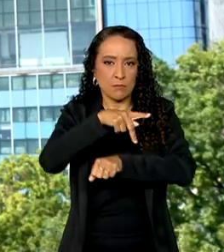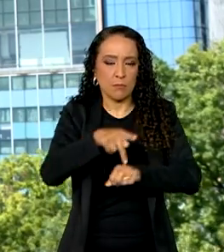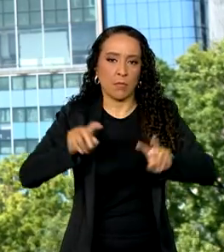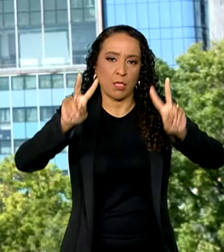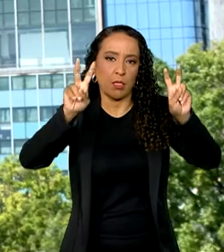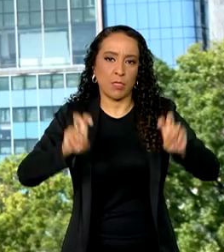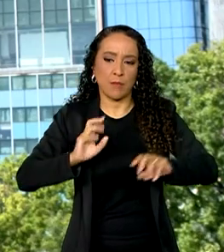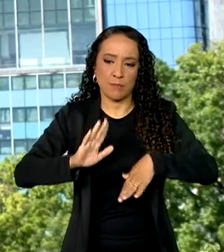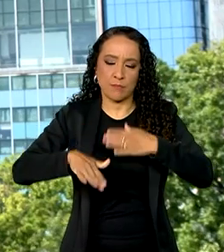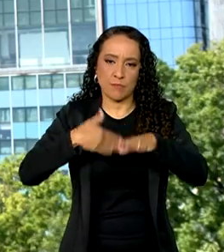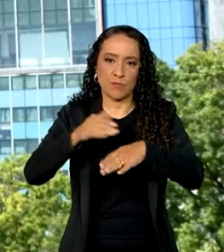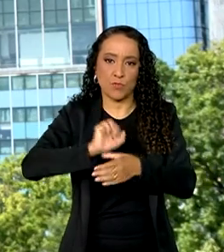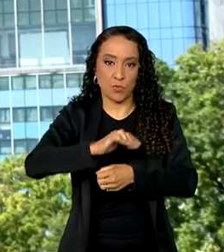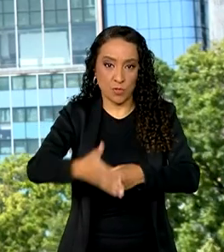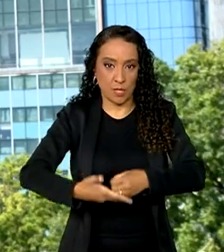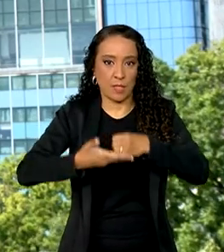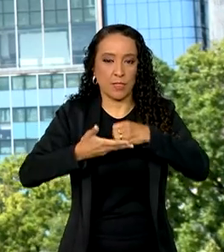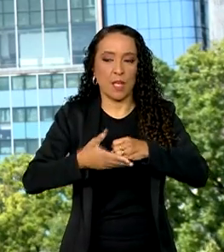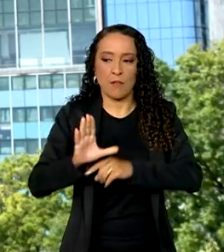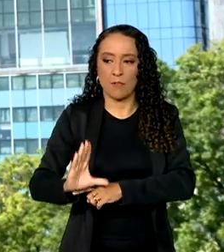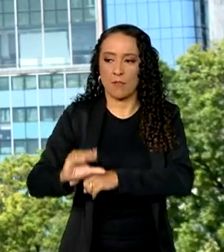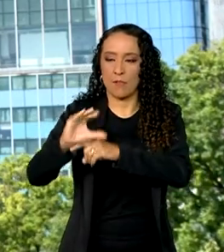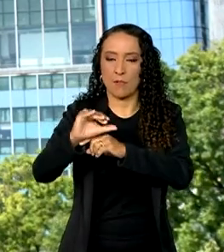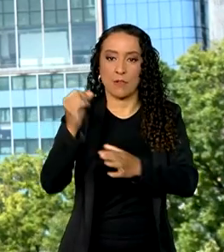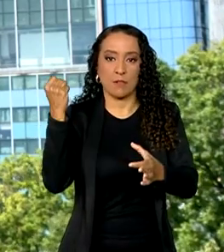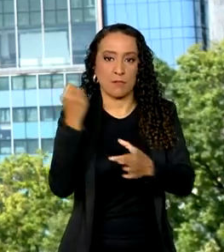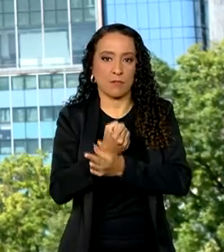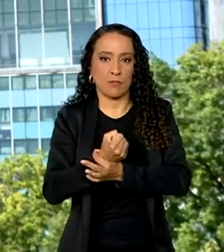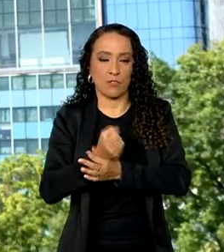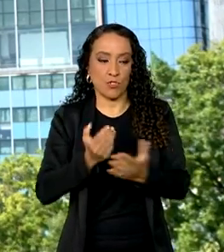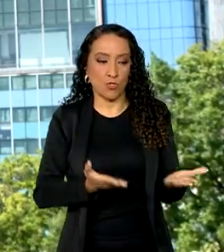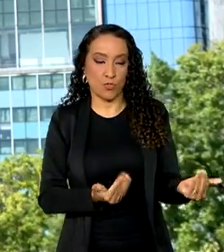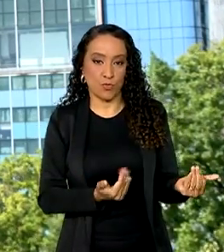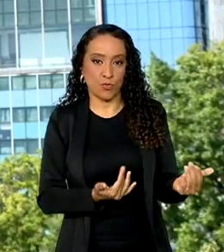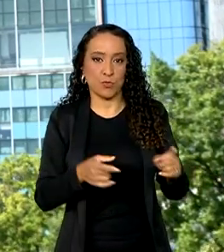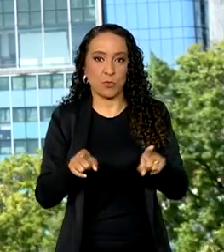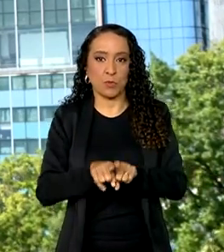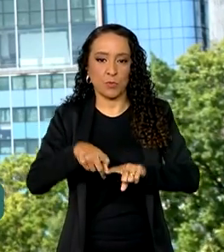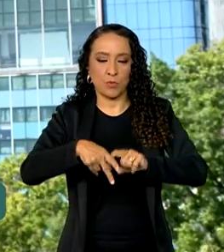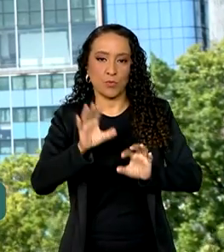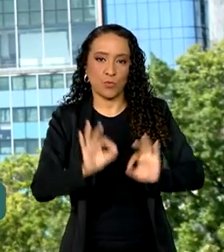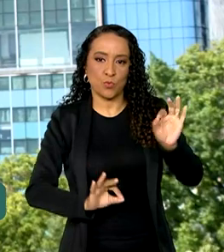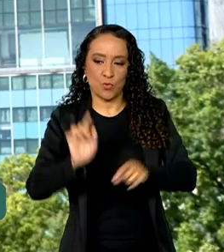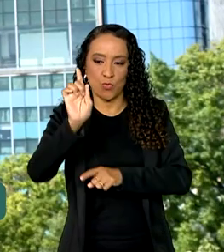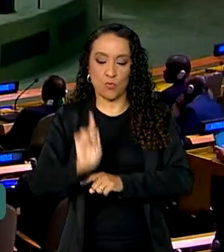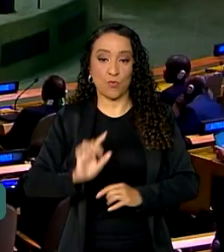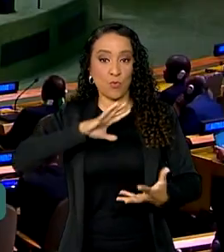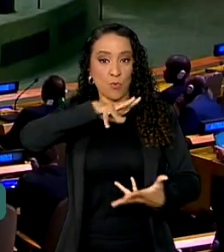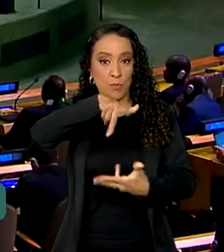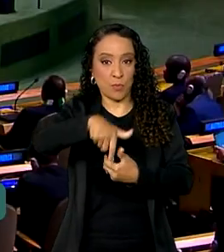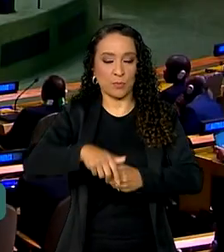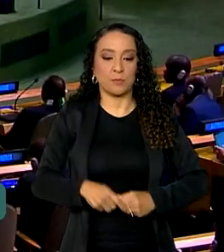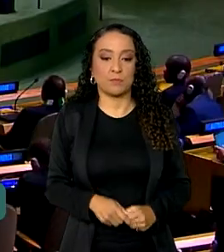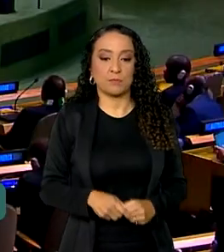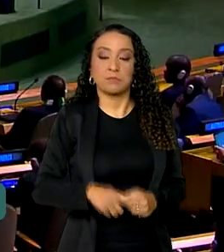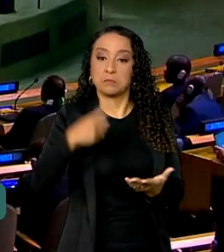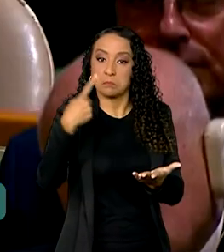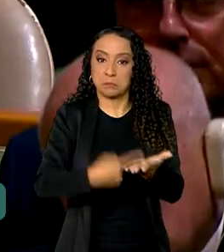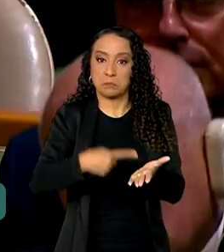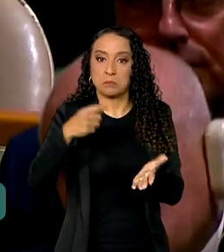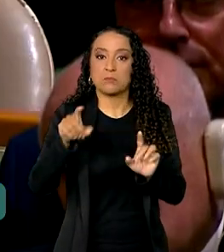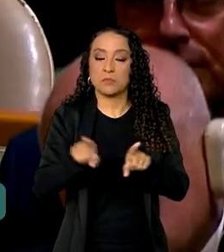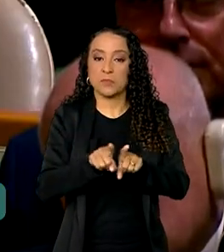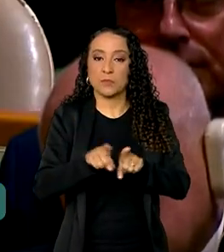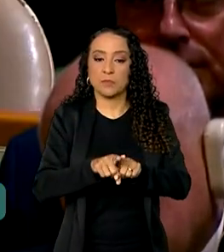temas como desenvolvimento sustentável, ciência, segurança, juventude e reforma da governança global. Este pacto também